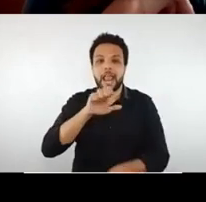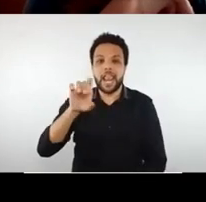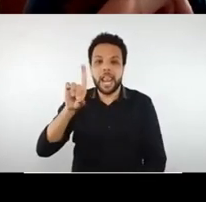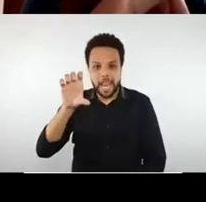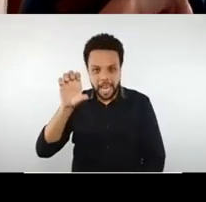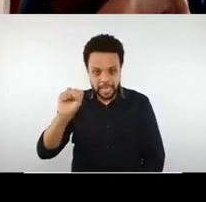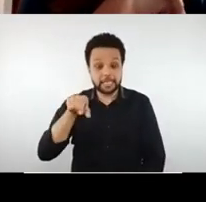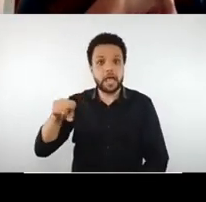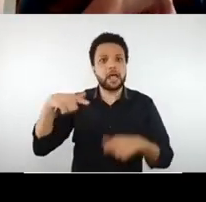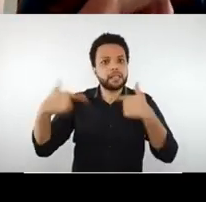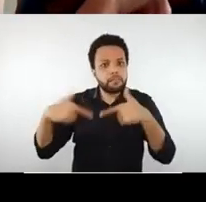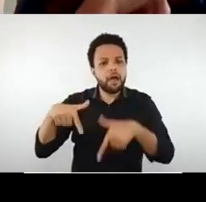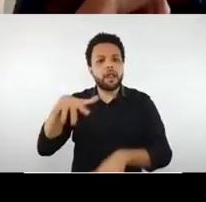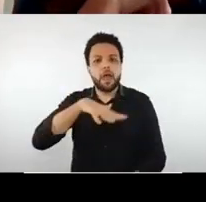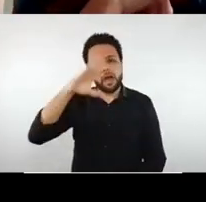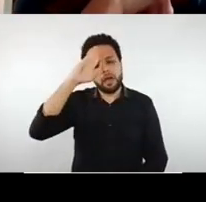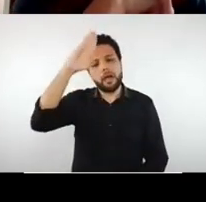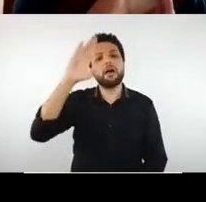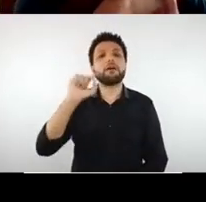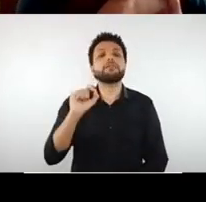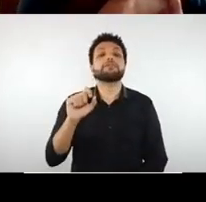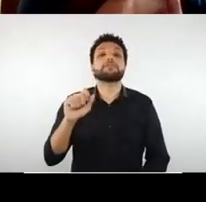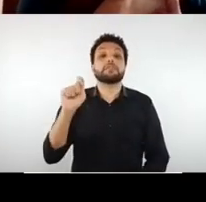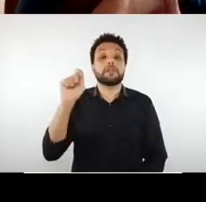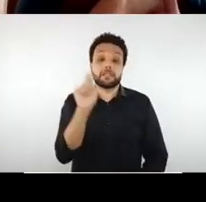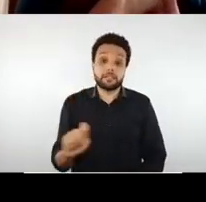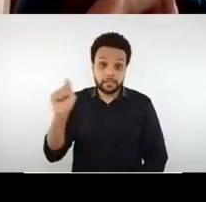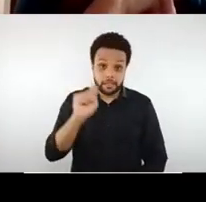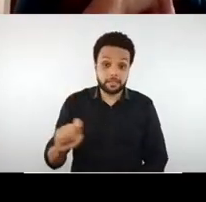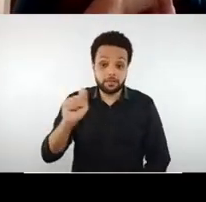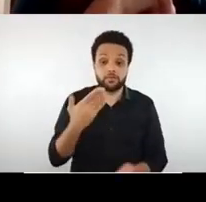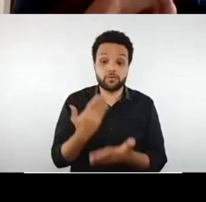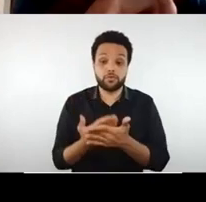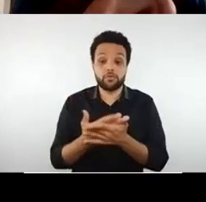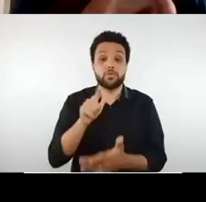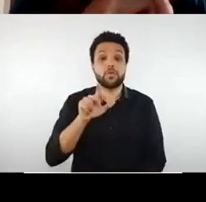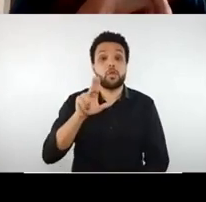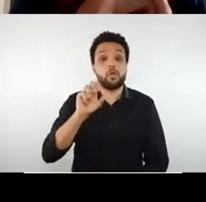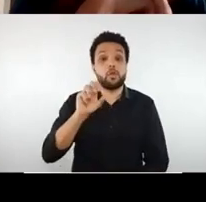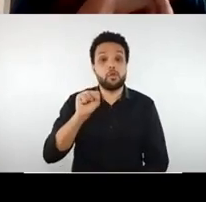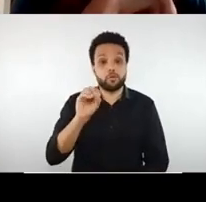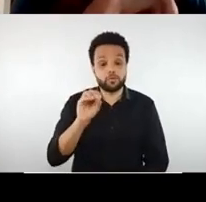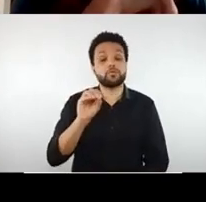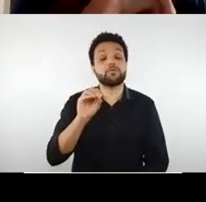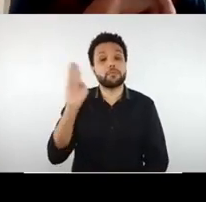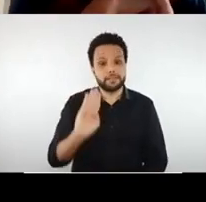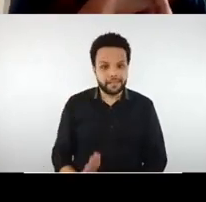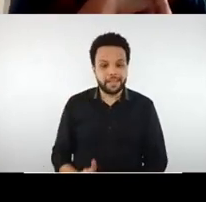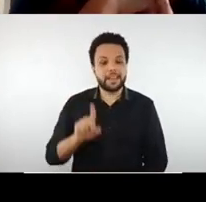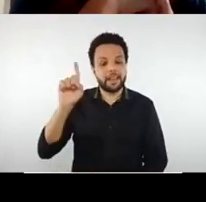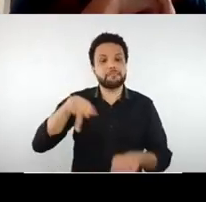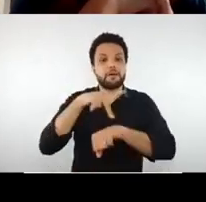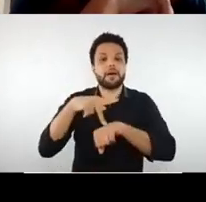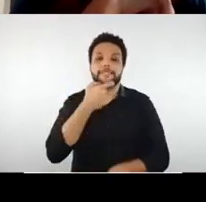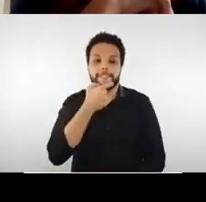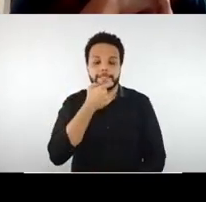atuação forte na Associação de Estudos Luso-Brasileiros do Reino Unido e Irlanda, já foi presidente, é